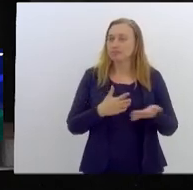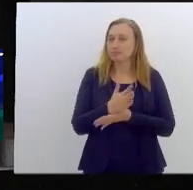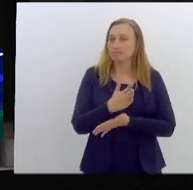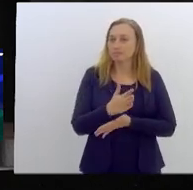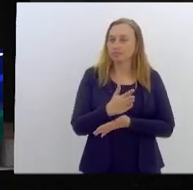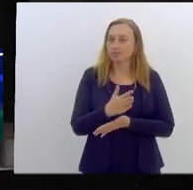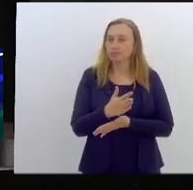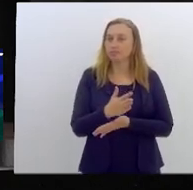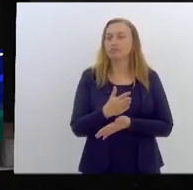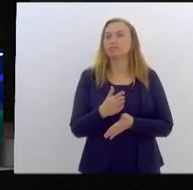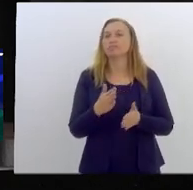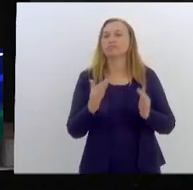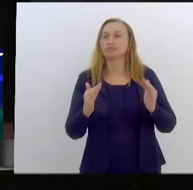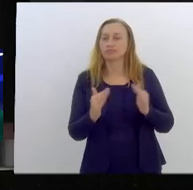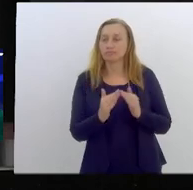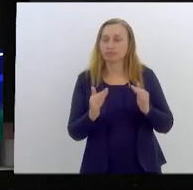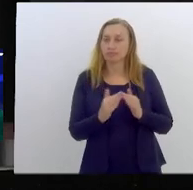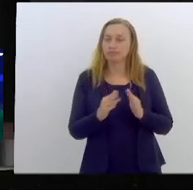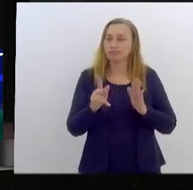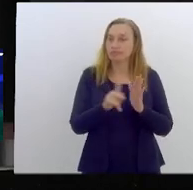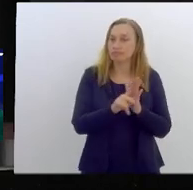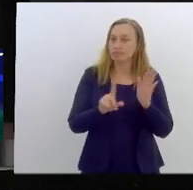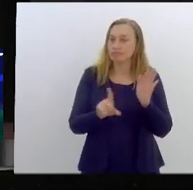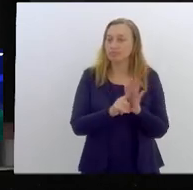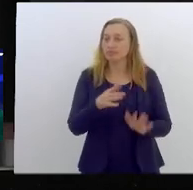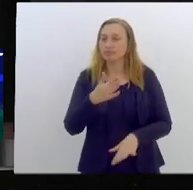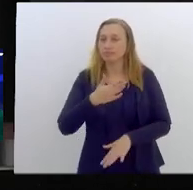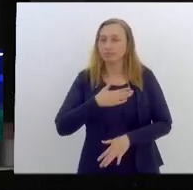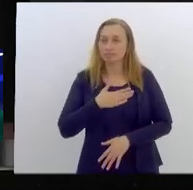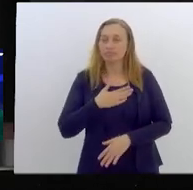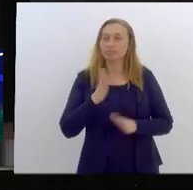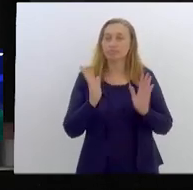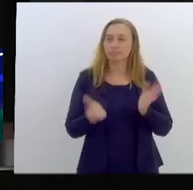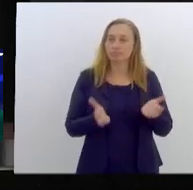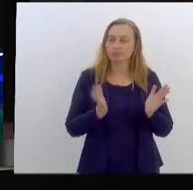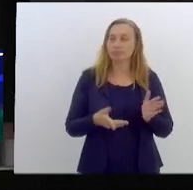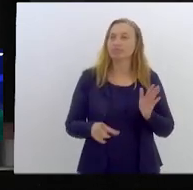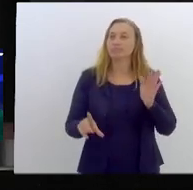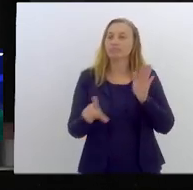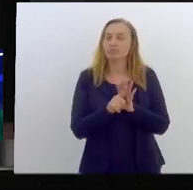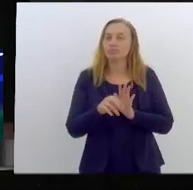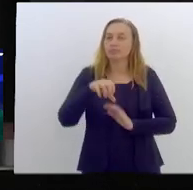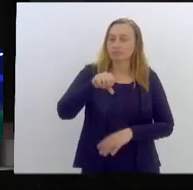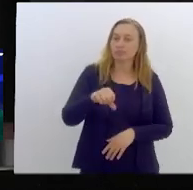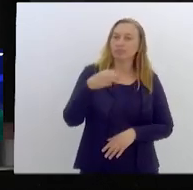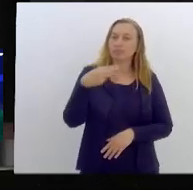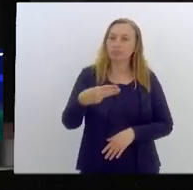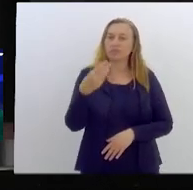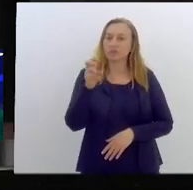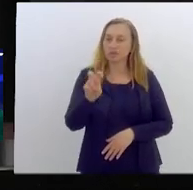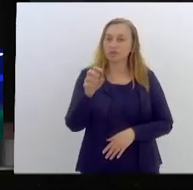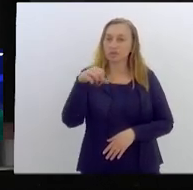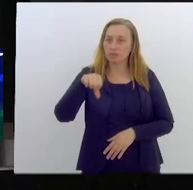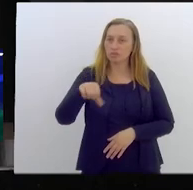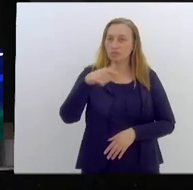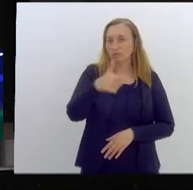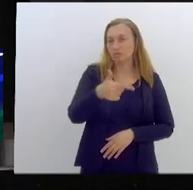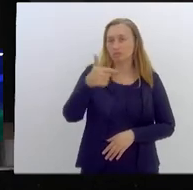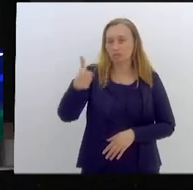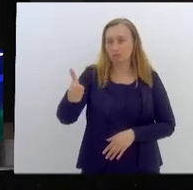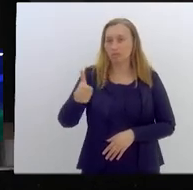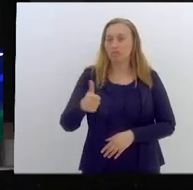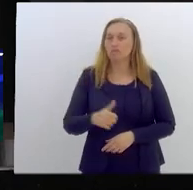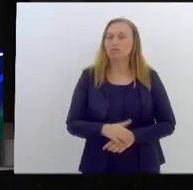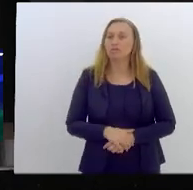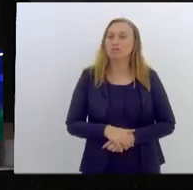por esta casa, de um projeto de lei de minha autoria, hoje a Lei 9359 de 2021,